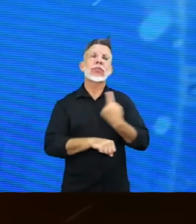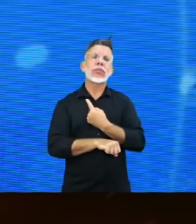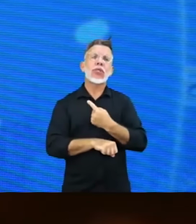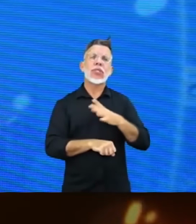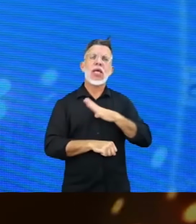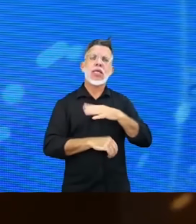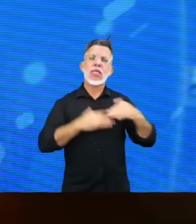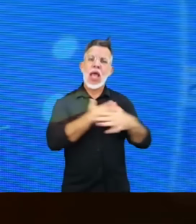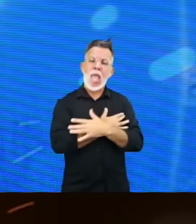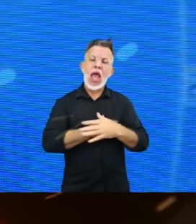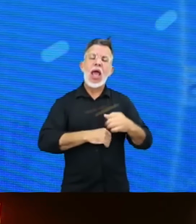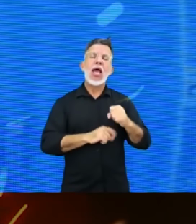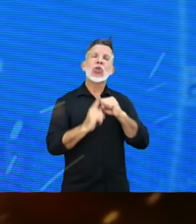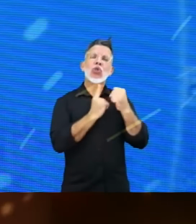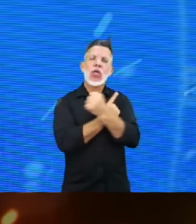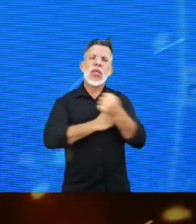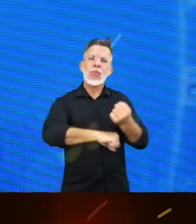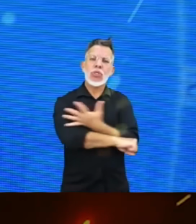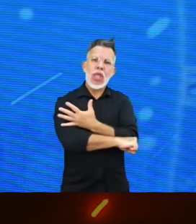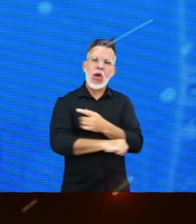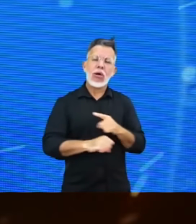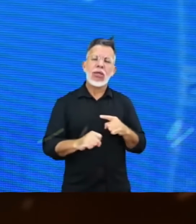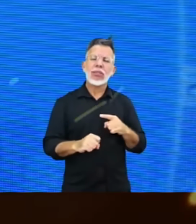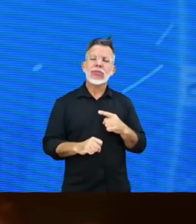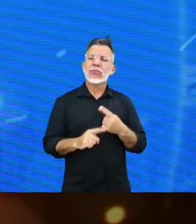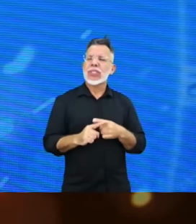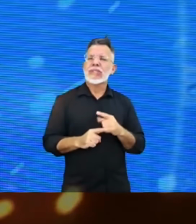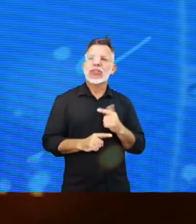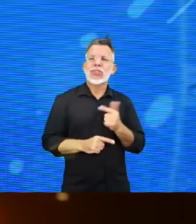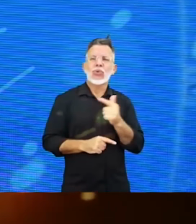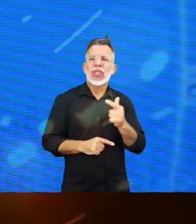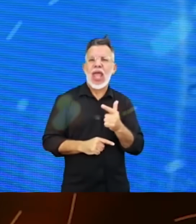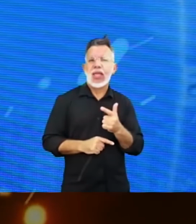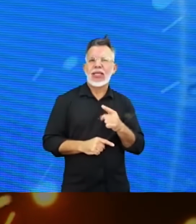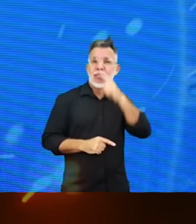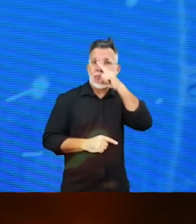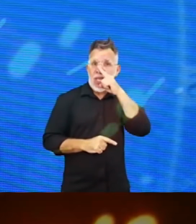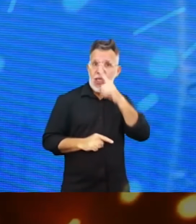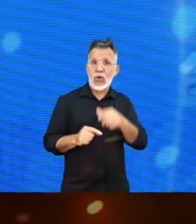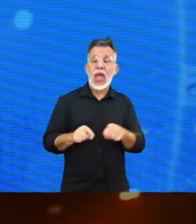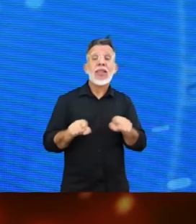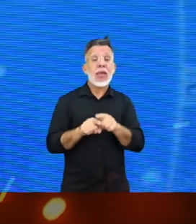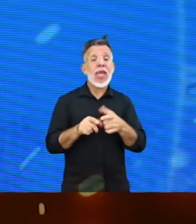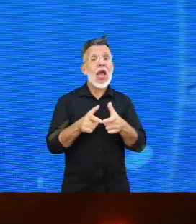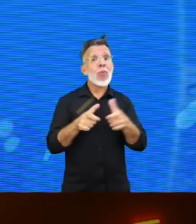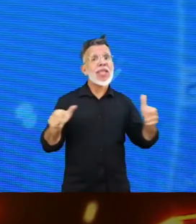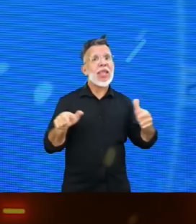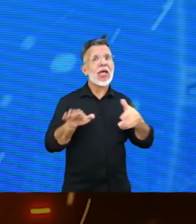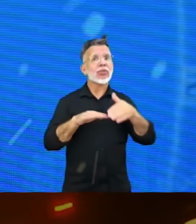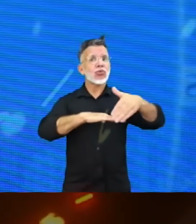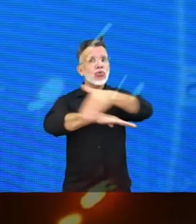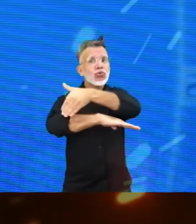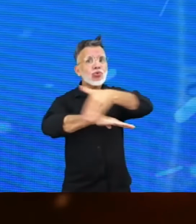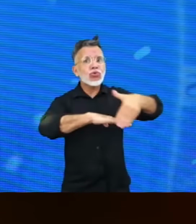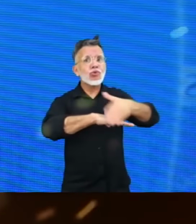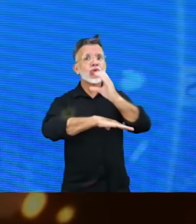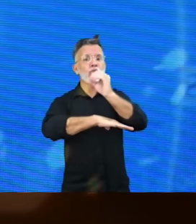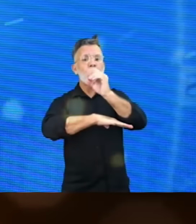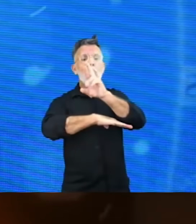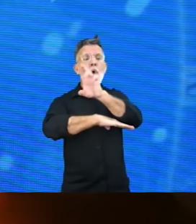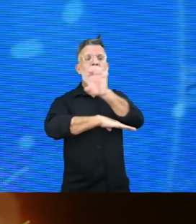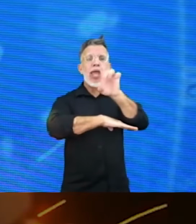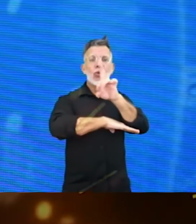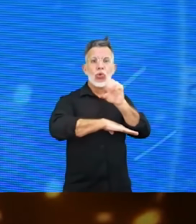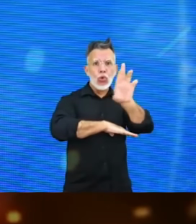emocional para que a gente não tem essas esses perigos aumentar os corredores de motos porque os maiores acidentes